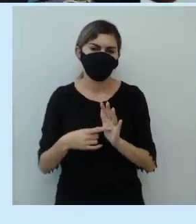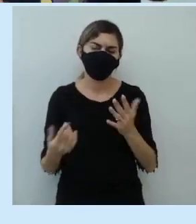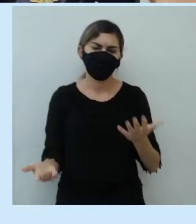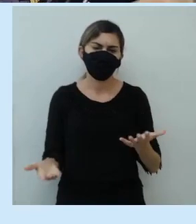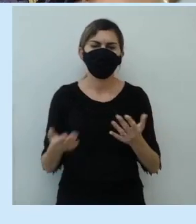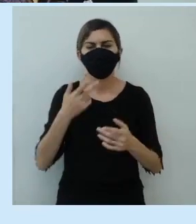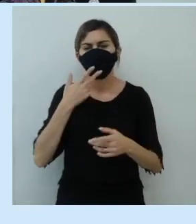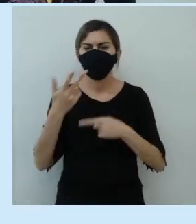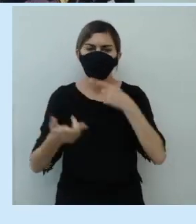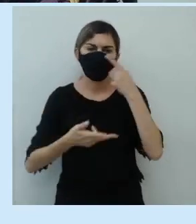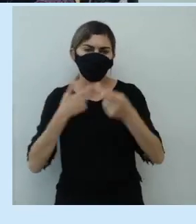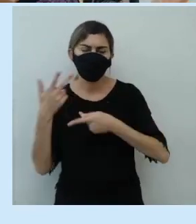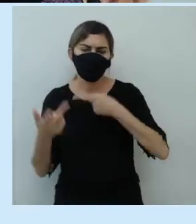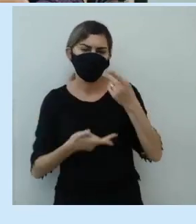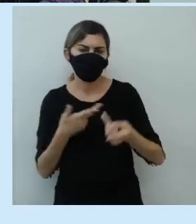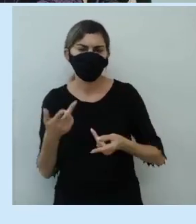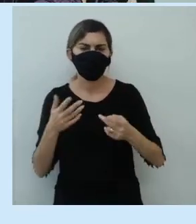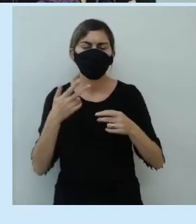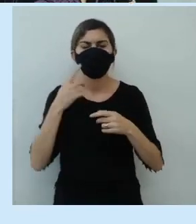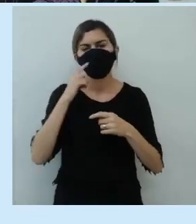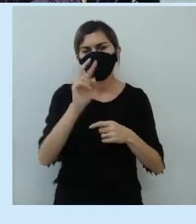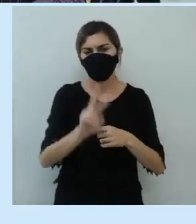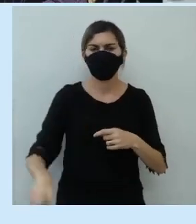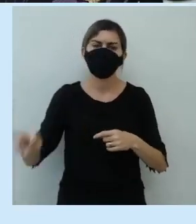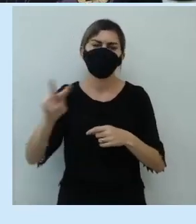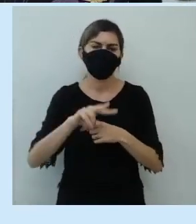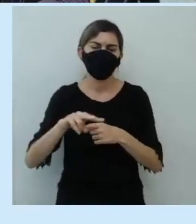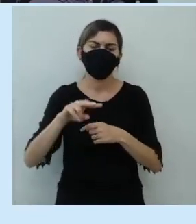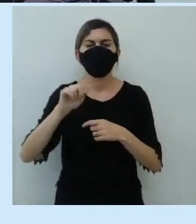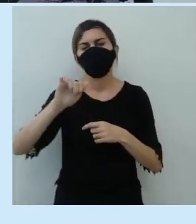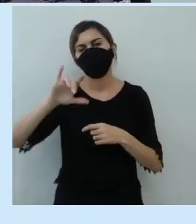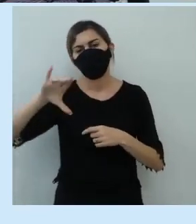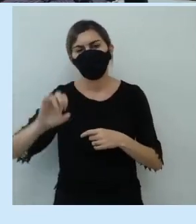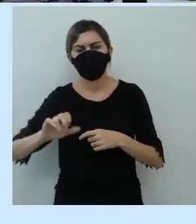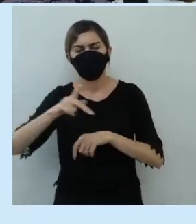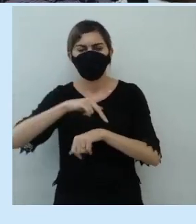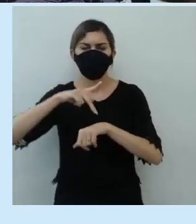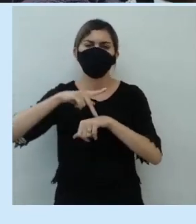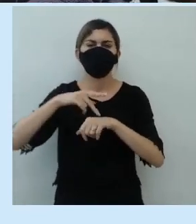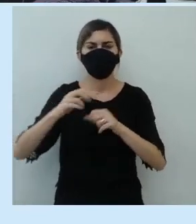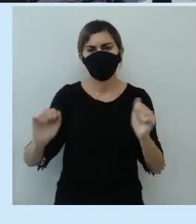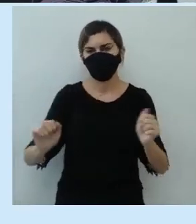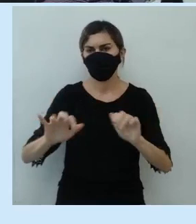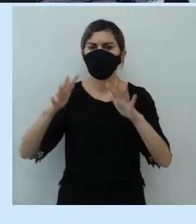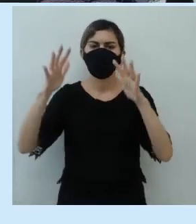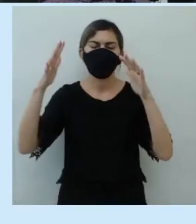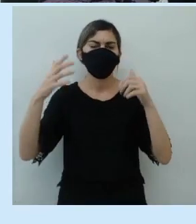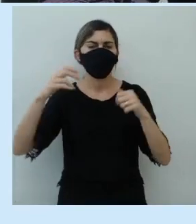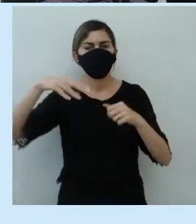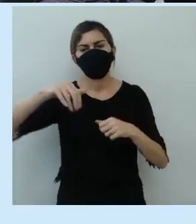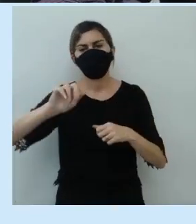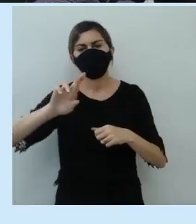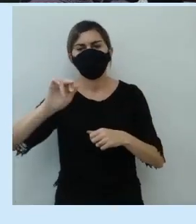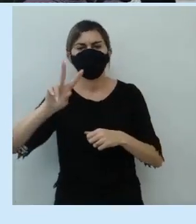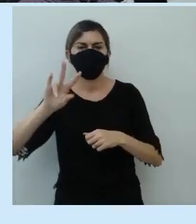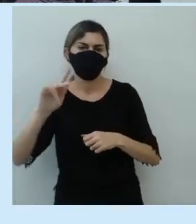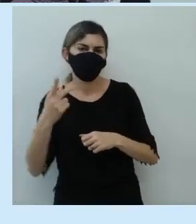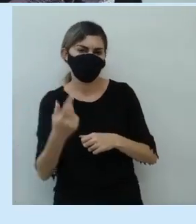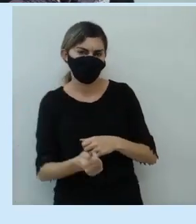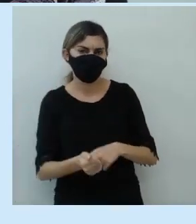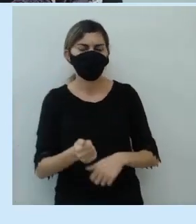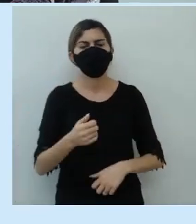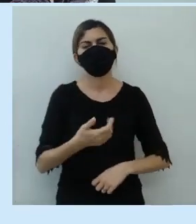inanimados falarem, conversarem. Você viu isso em Alice, no País das Maravilhas, né? Você viu